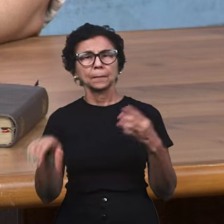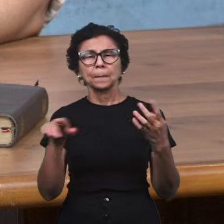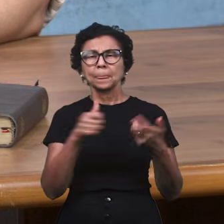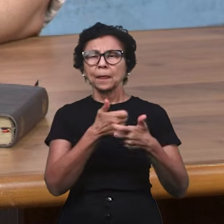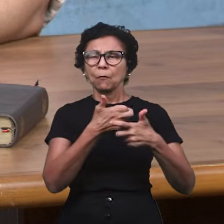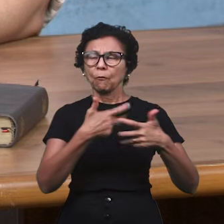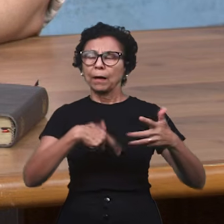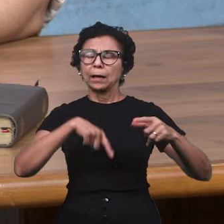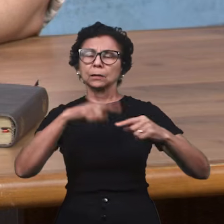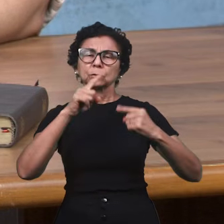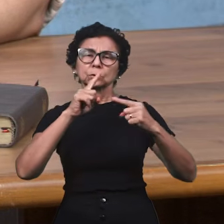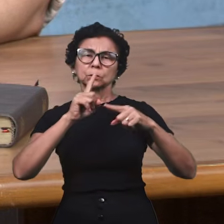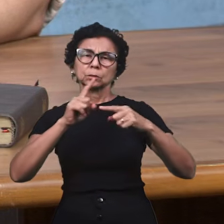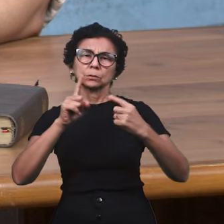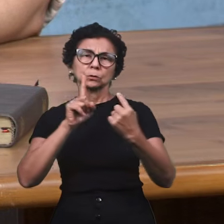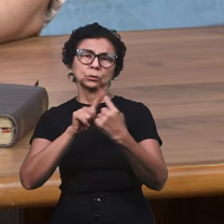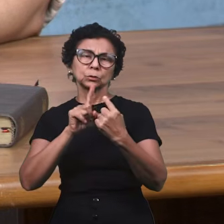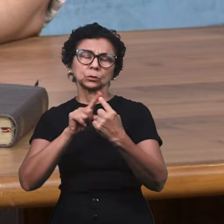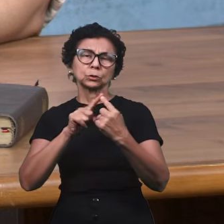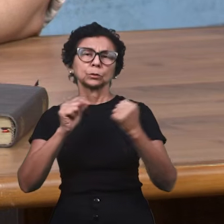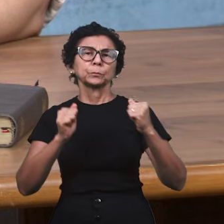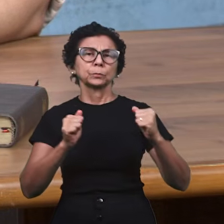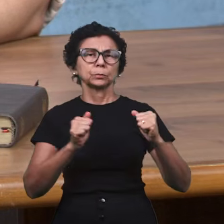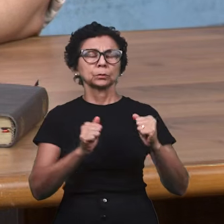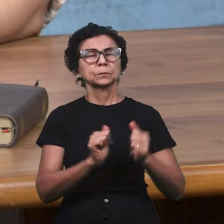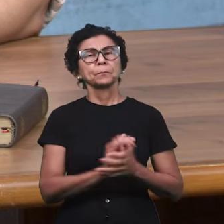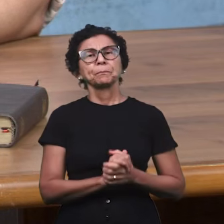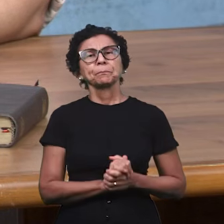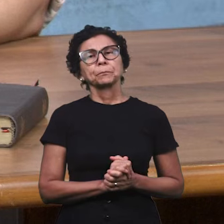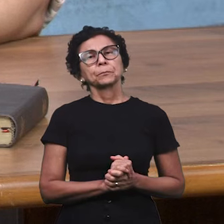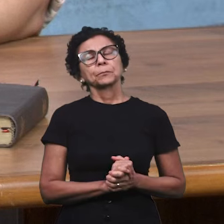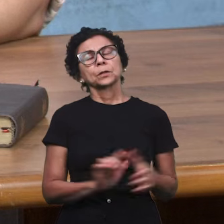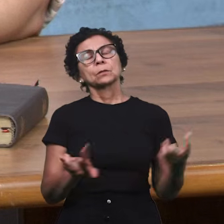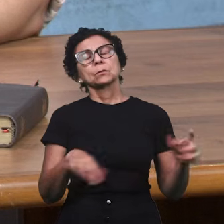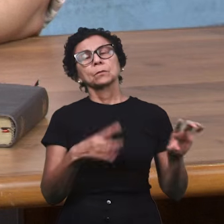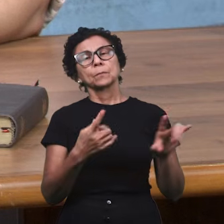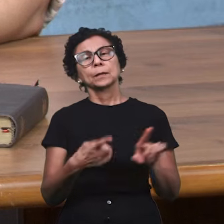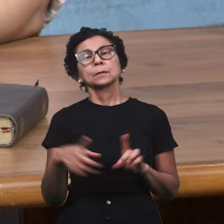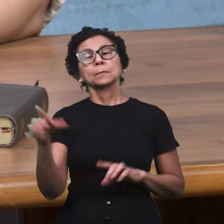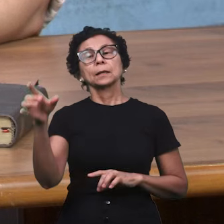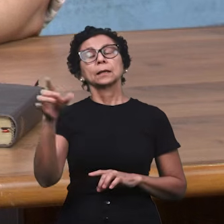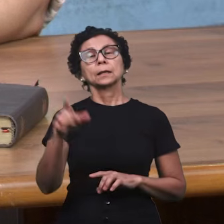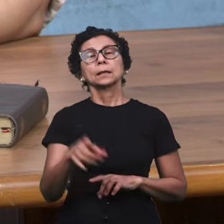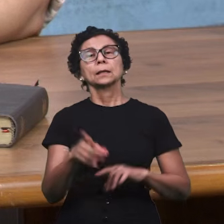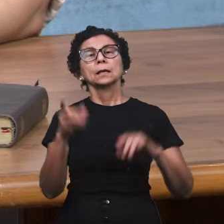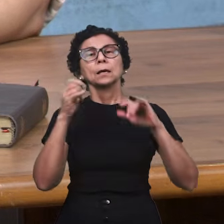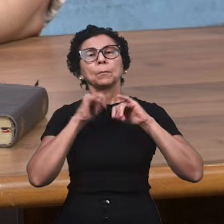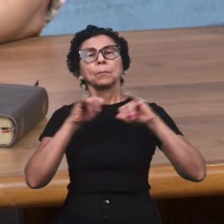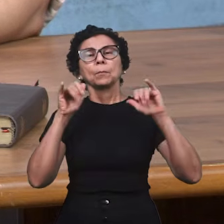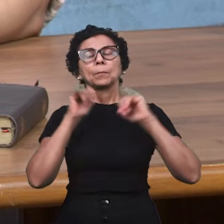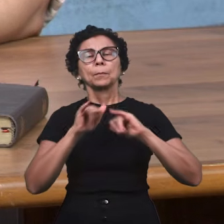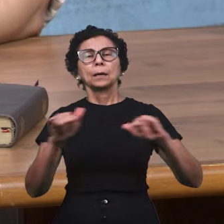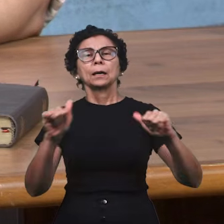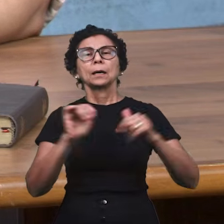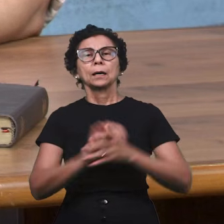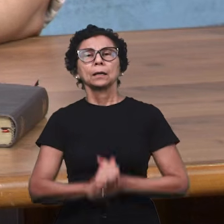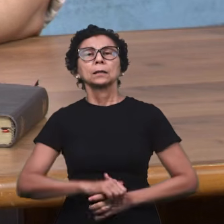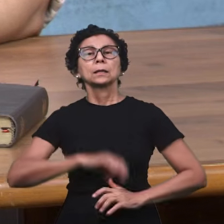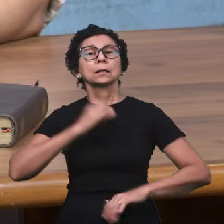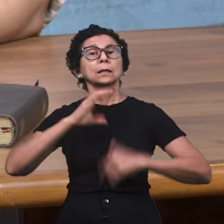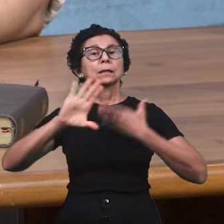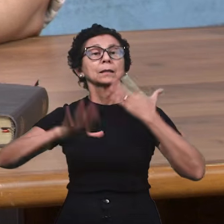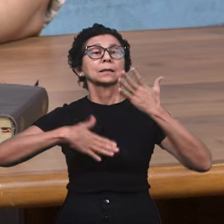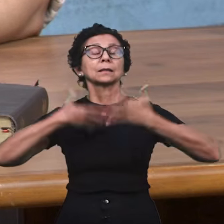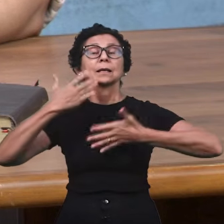harpas e símbolos, para que se fizessem ouvir, levantando a voz com